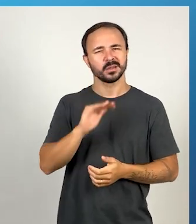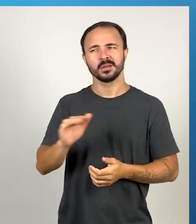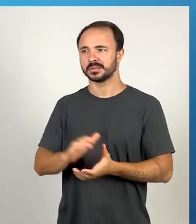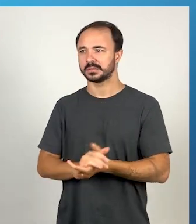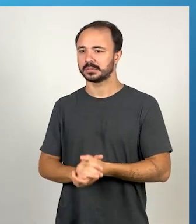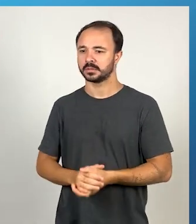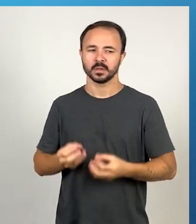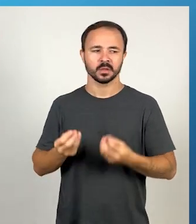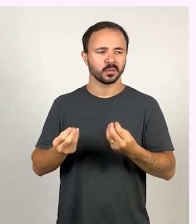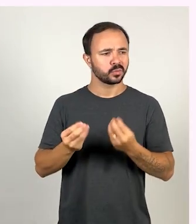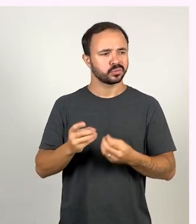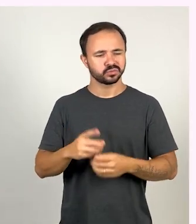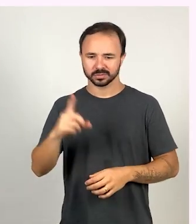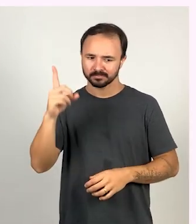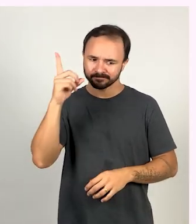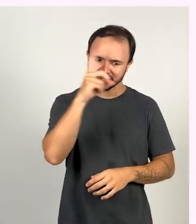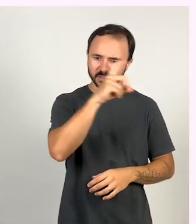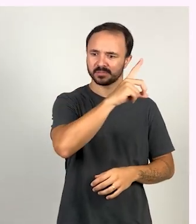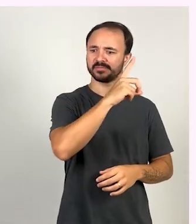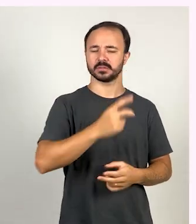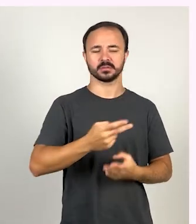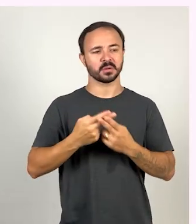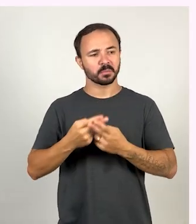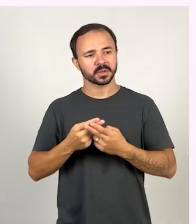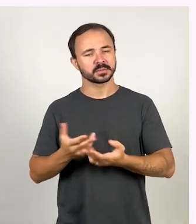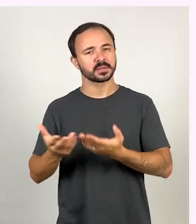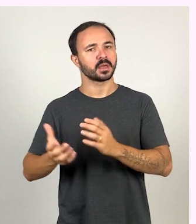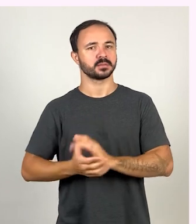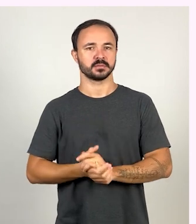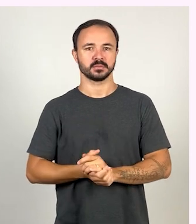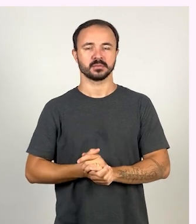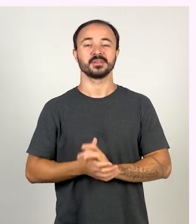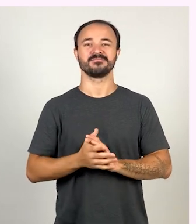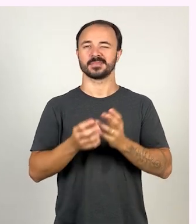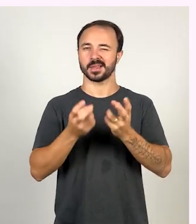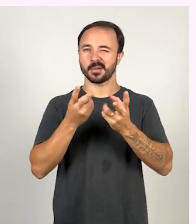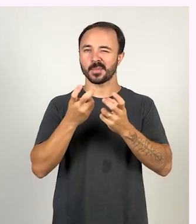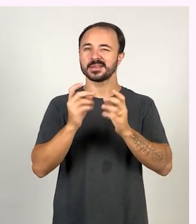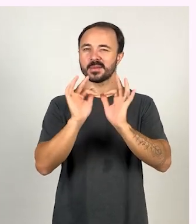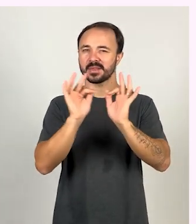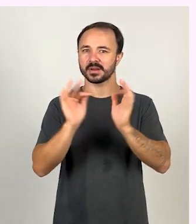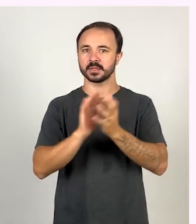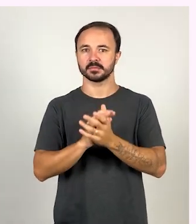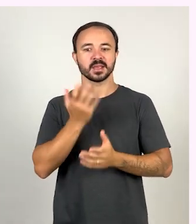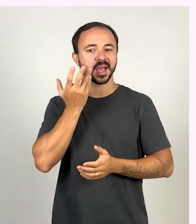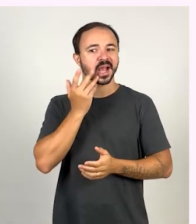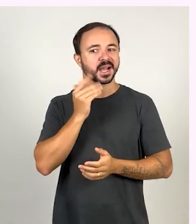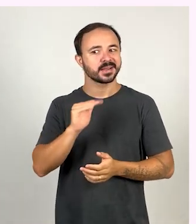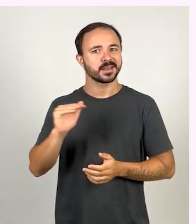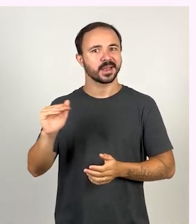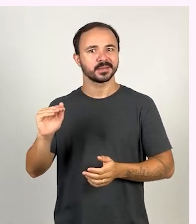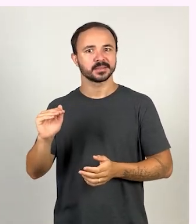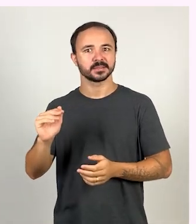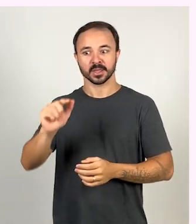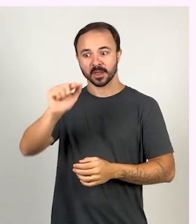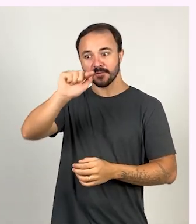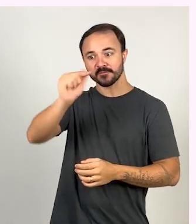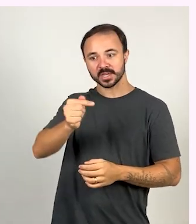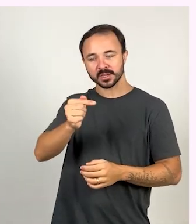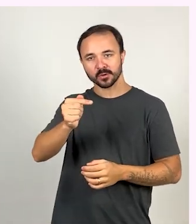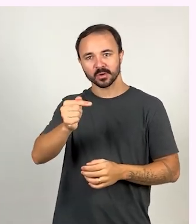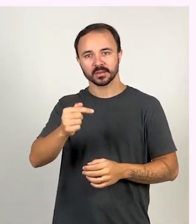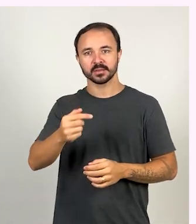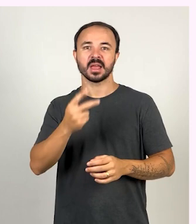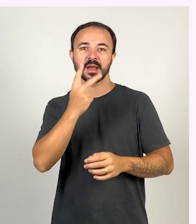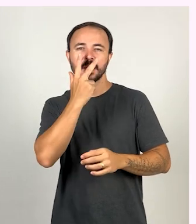lidar. Perceba que o termo crianças ficou desconectado da frase e, inclusive, foi separado por vírgula, já que